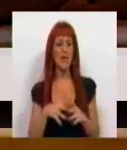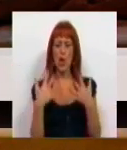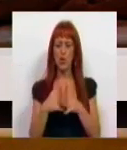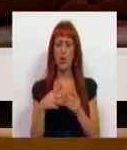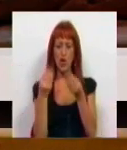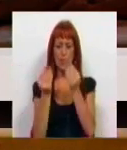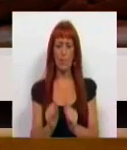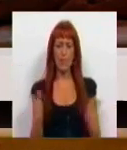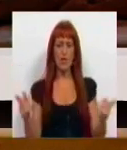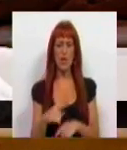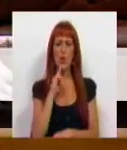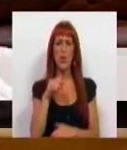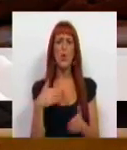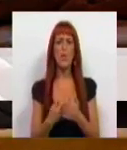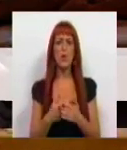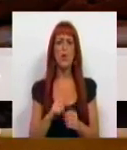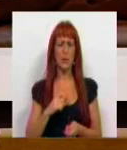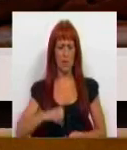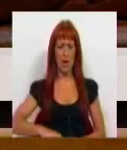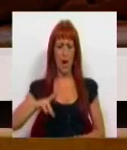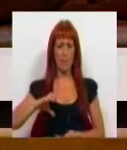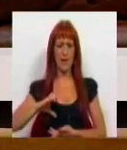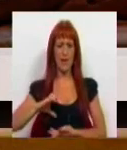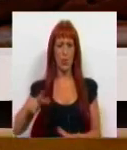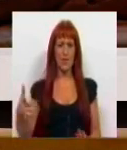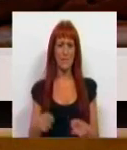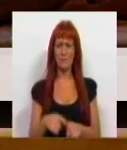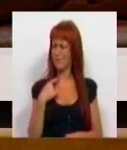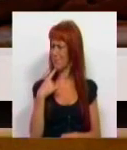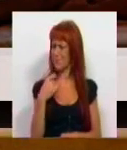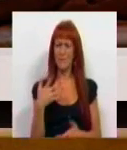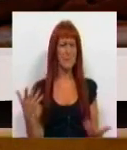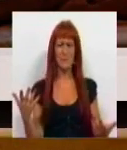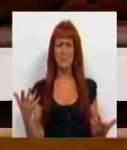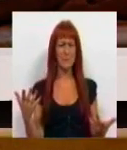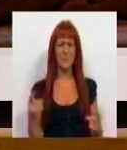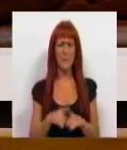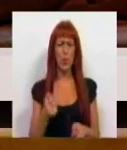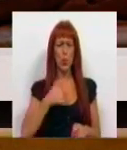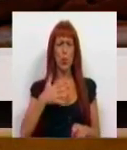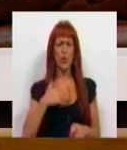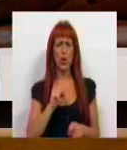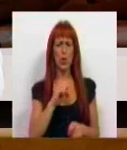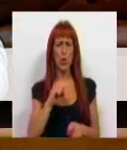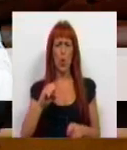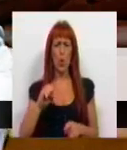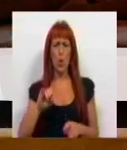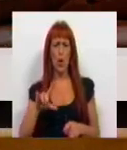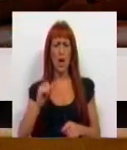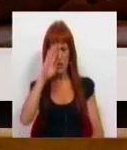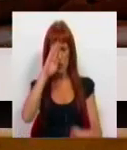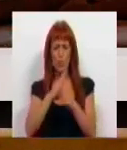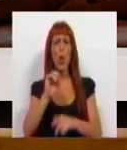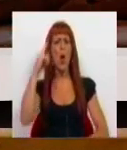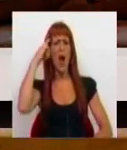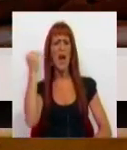estrutura que montamos. Chama-se capitalismo." E acaso para perguntar, o dono da Google é um empreendedor ou